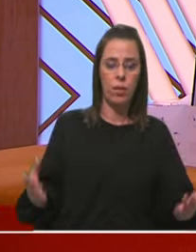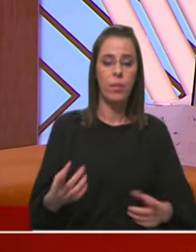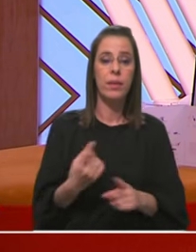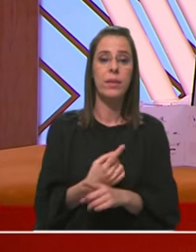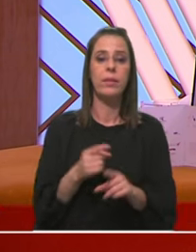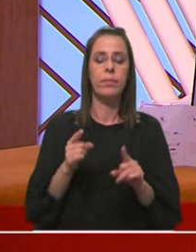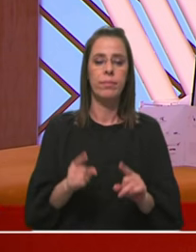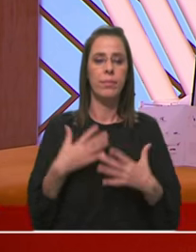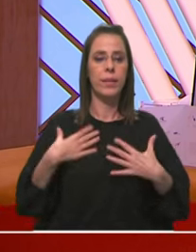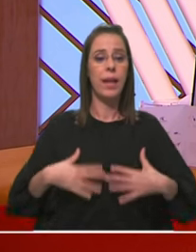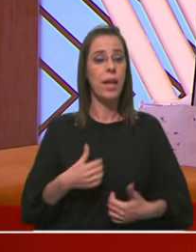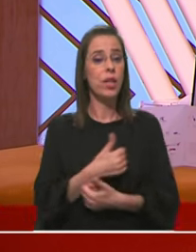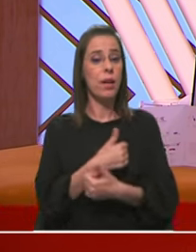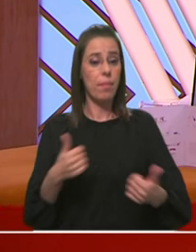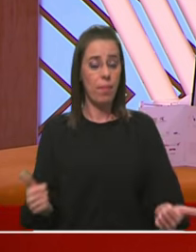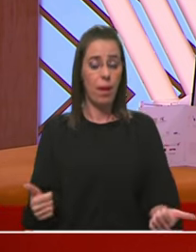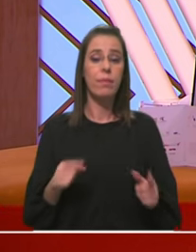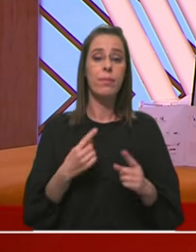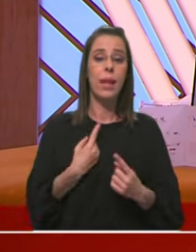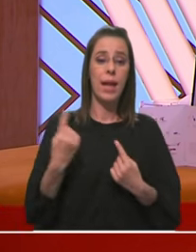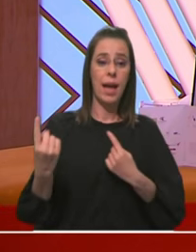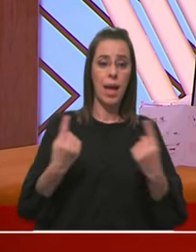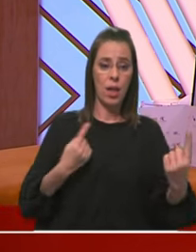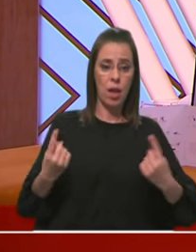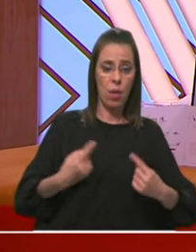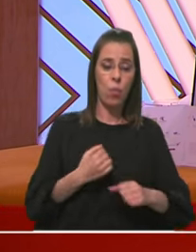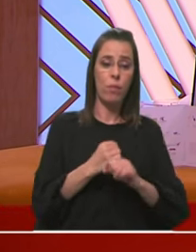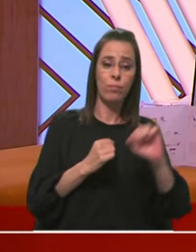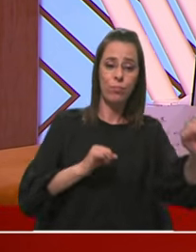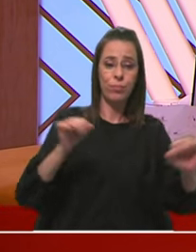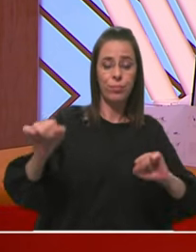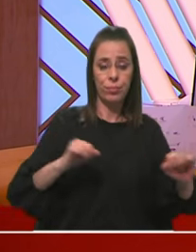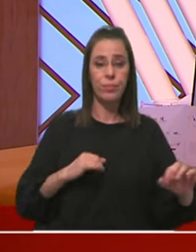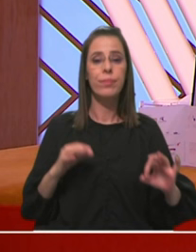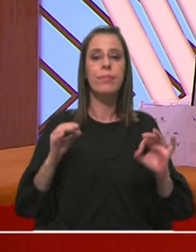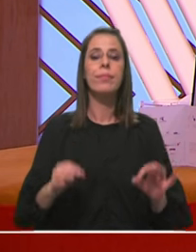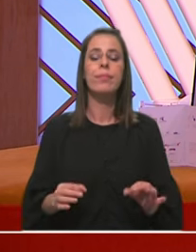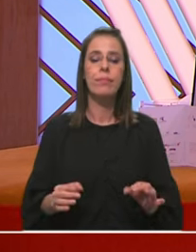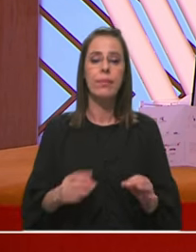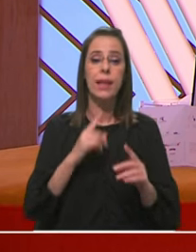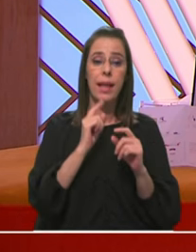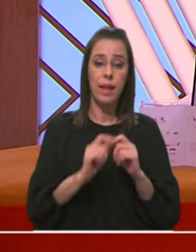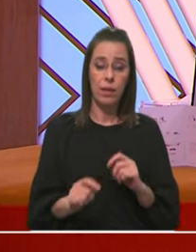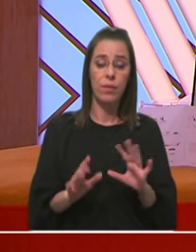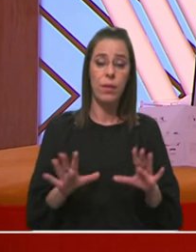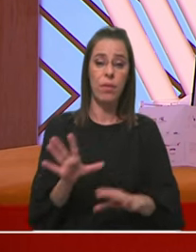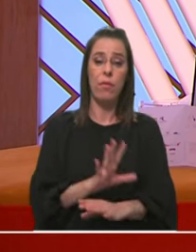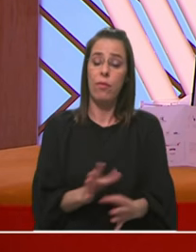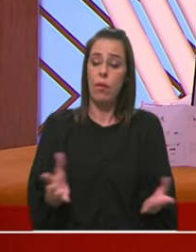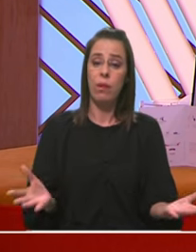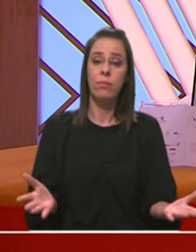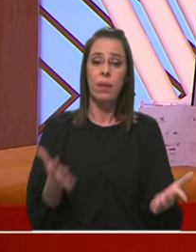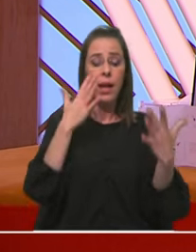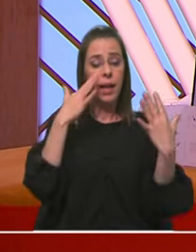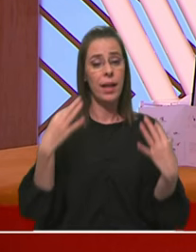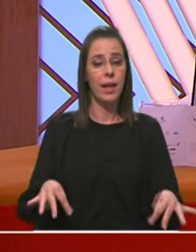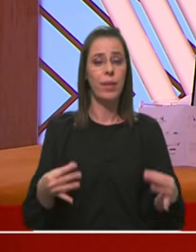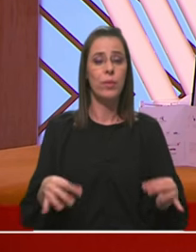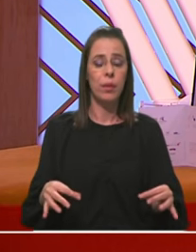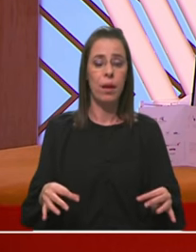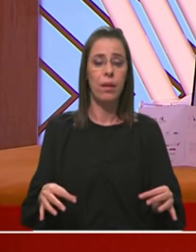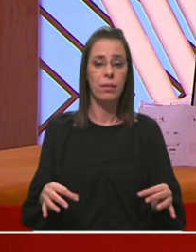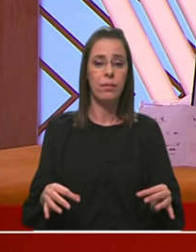esteja bem e portanto cada um de nós tem o seu papel muito muito definido mas de uma forma muito muito natural